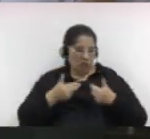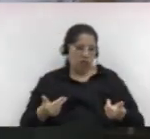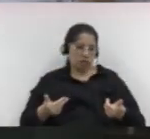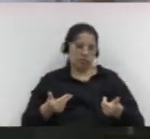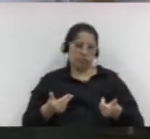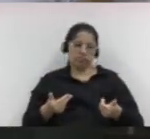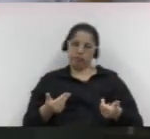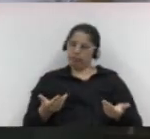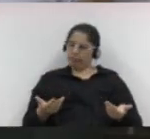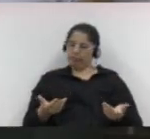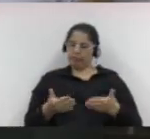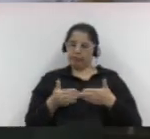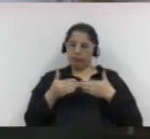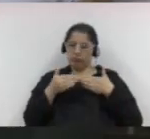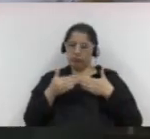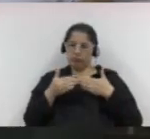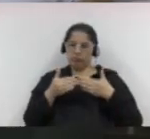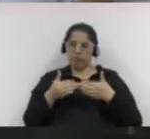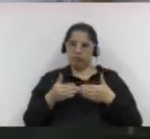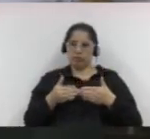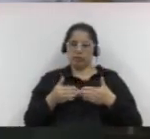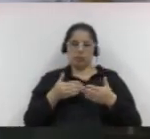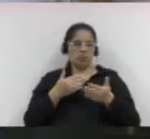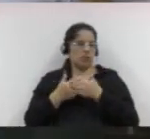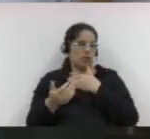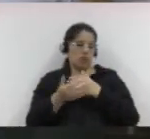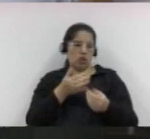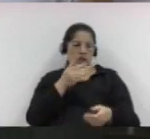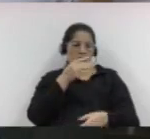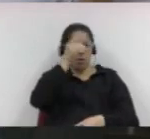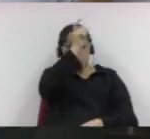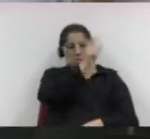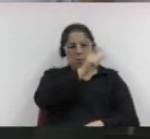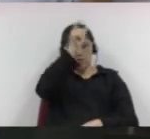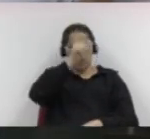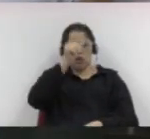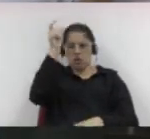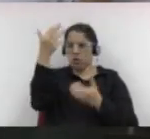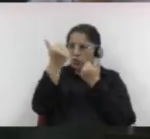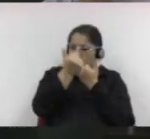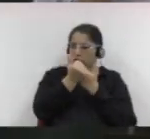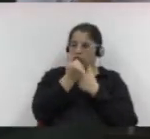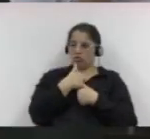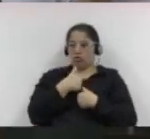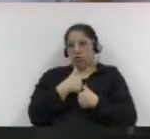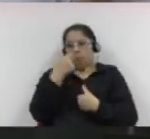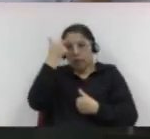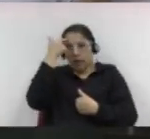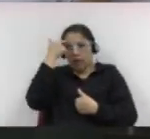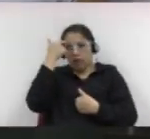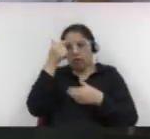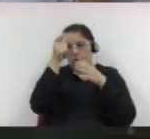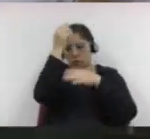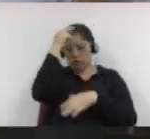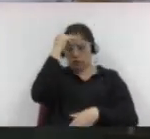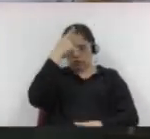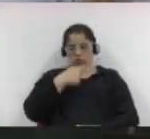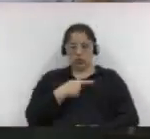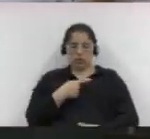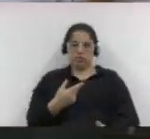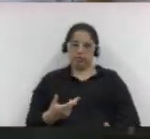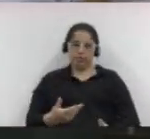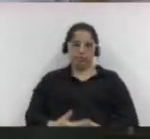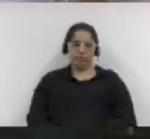poderia ser qualquer um de vereador aqui. Poderia ser qualquer um. Se coloca no meu lugar, nobres vereadores. Então, presidente, eu fiquei